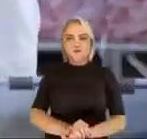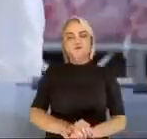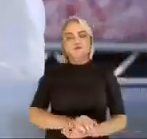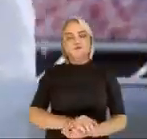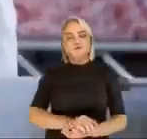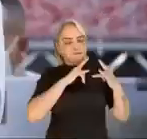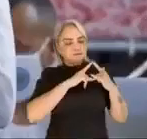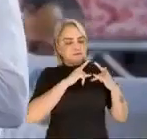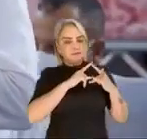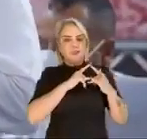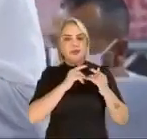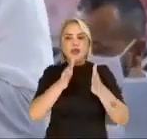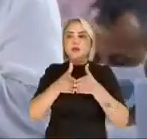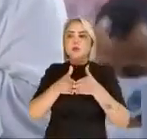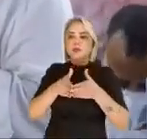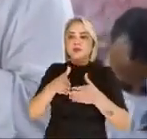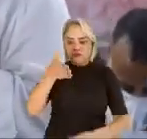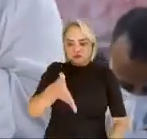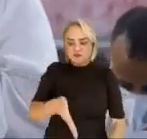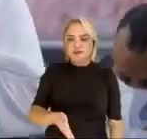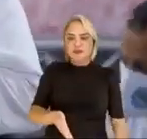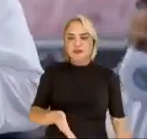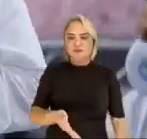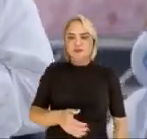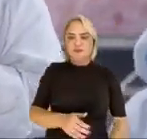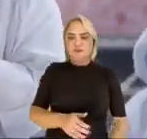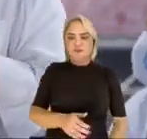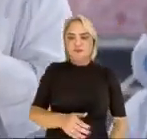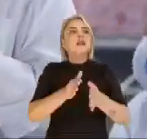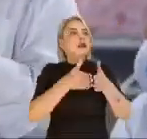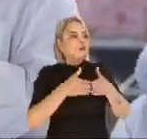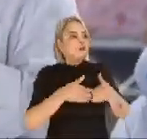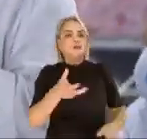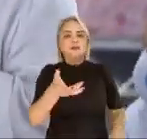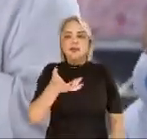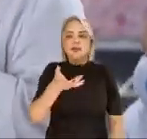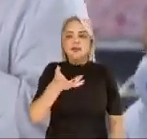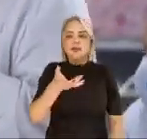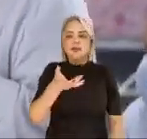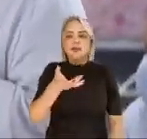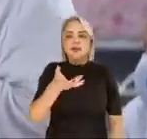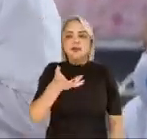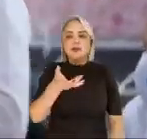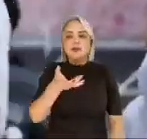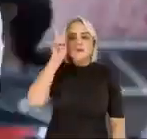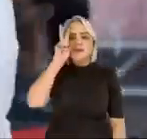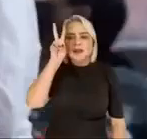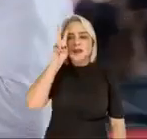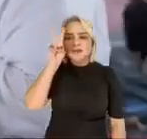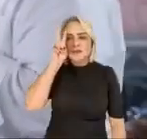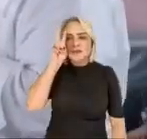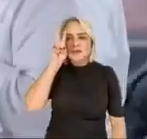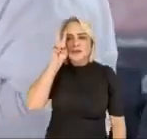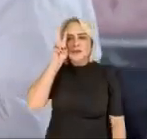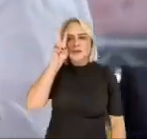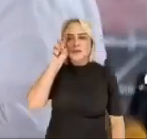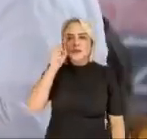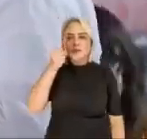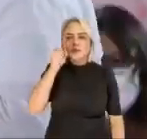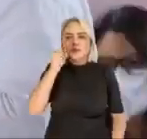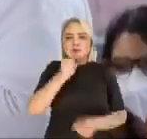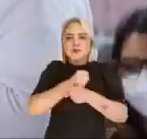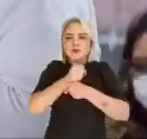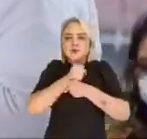eu pedi para vir aqui. Eu pedi porque eu queria relembrar os meus 8 anos de